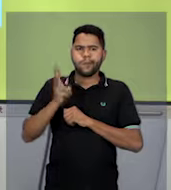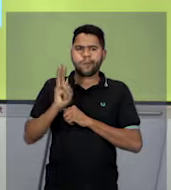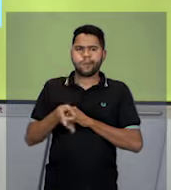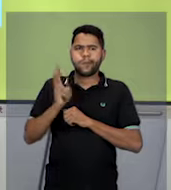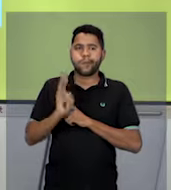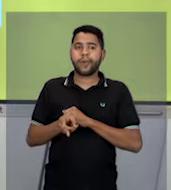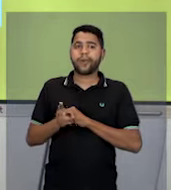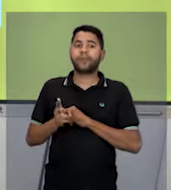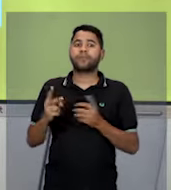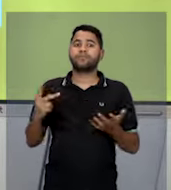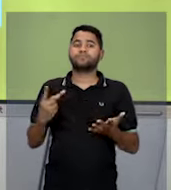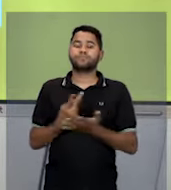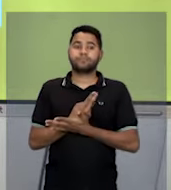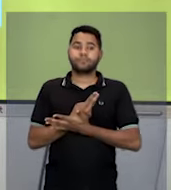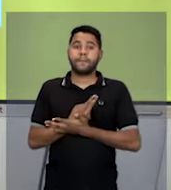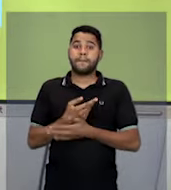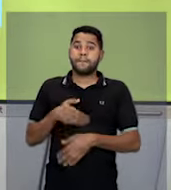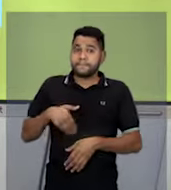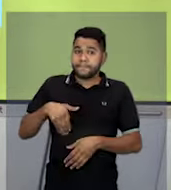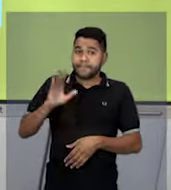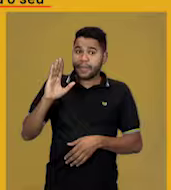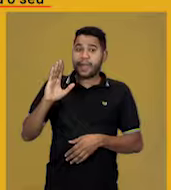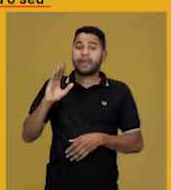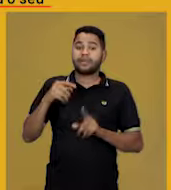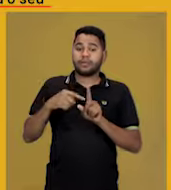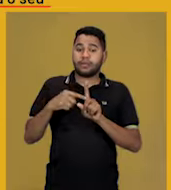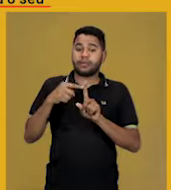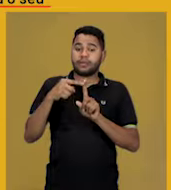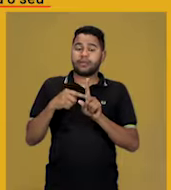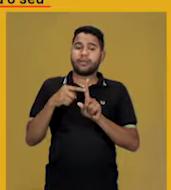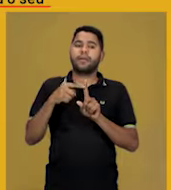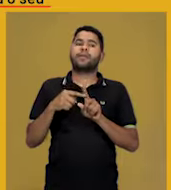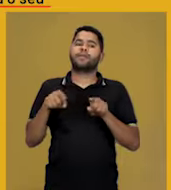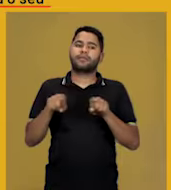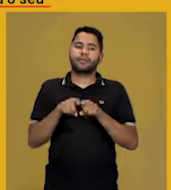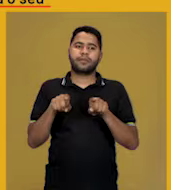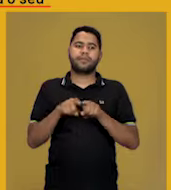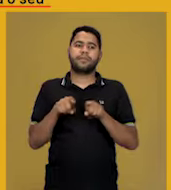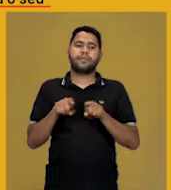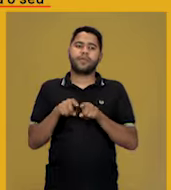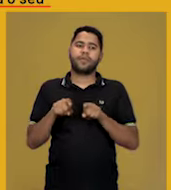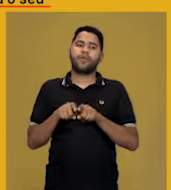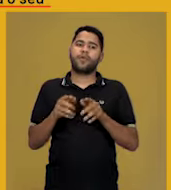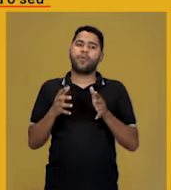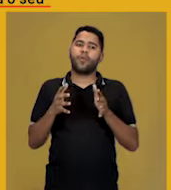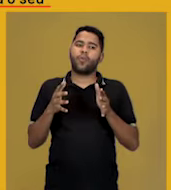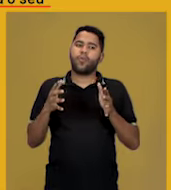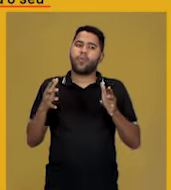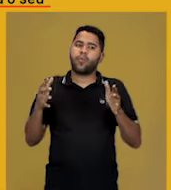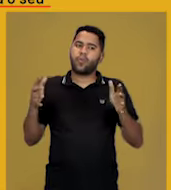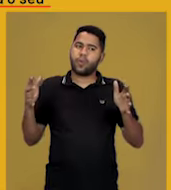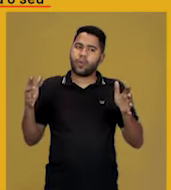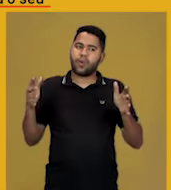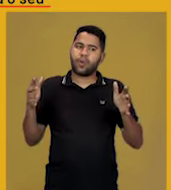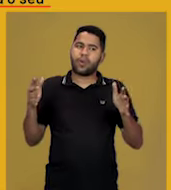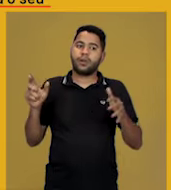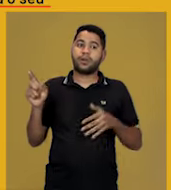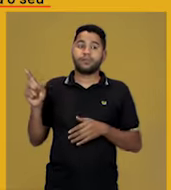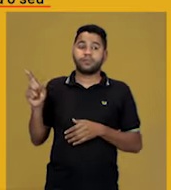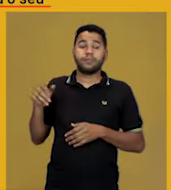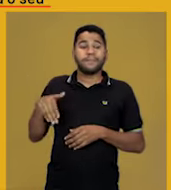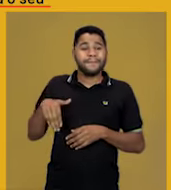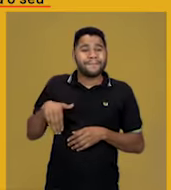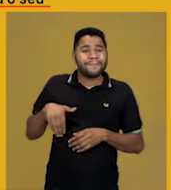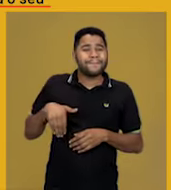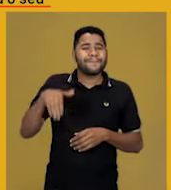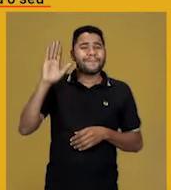fica constante? Quanto maior a temperatura do gás, maior será o seu volume. Quanto mais